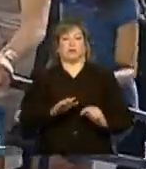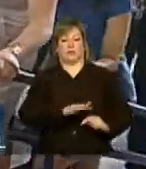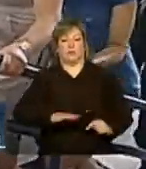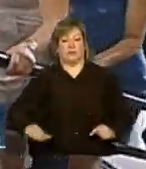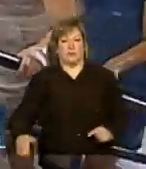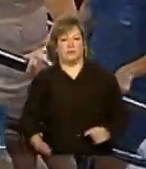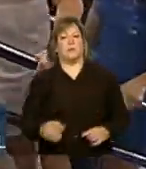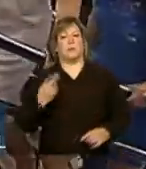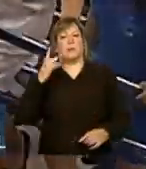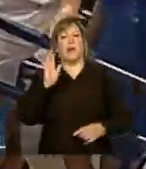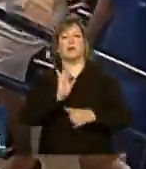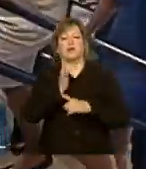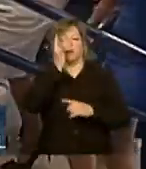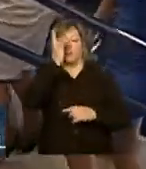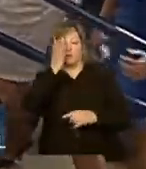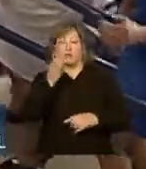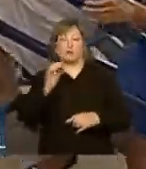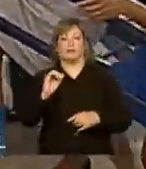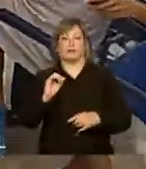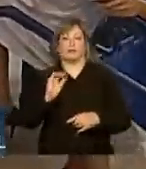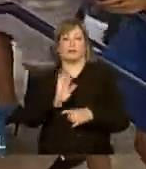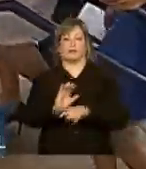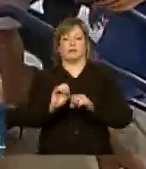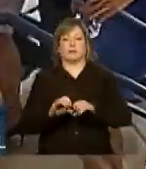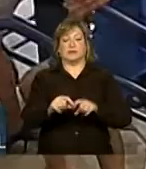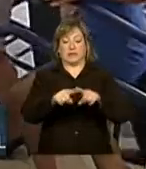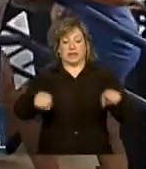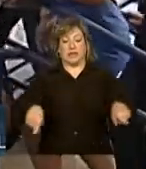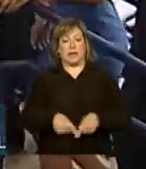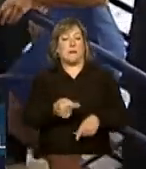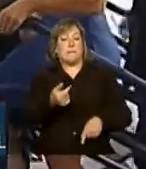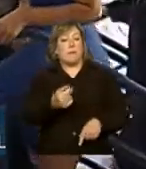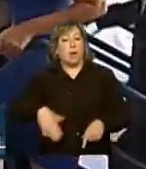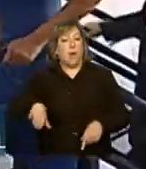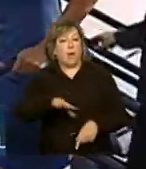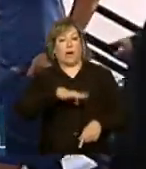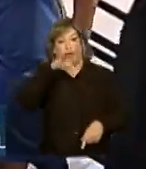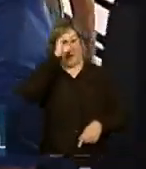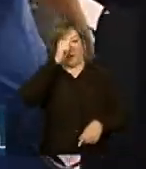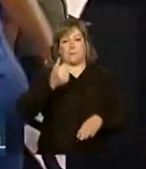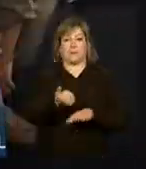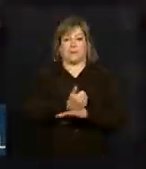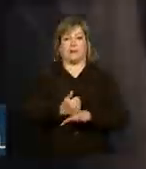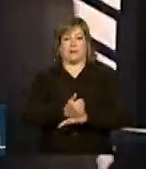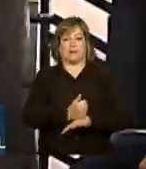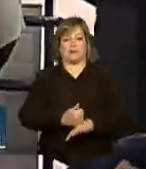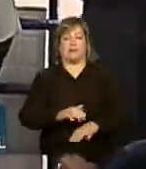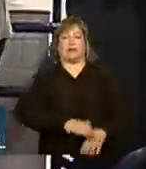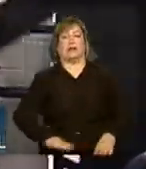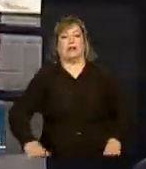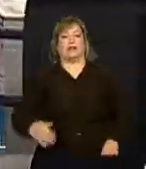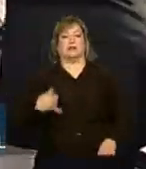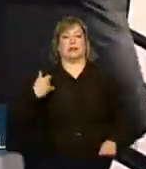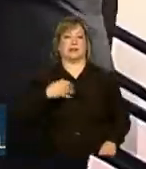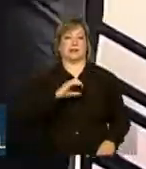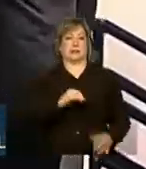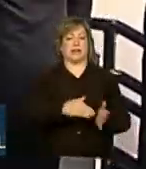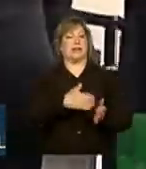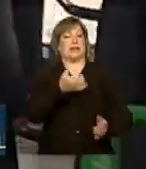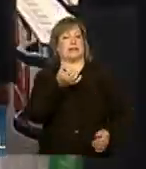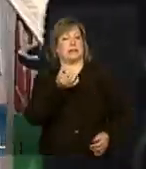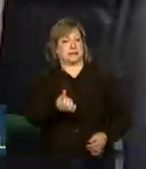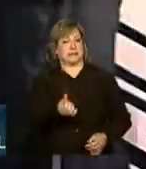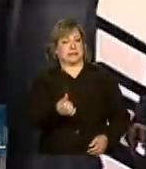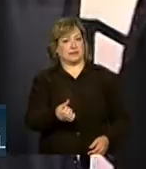facilitar a interação e também a aprendizagem. Para crianças de 0 a 3 anos, o período de